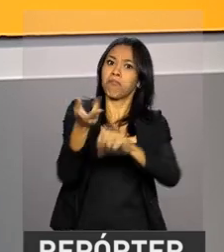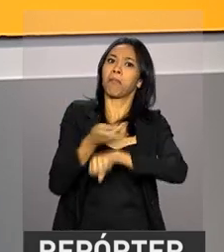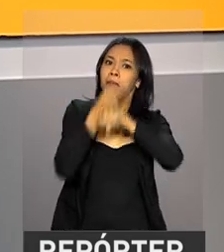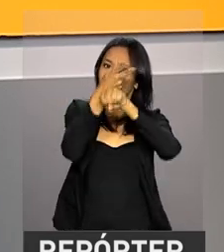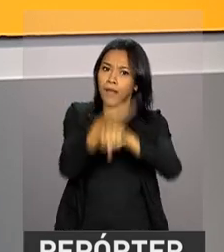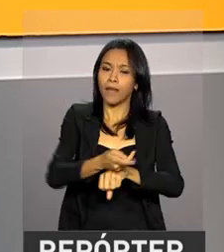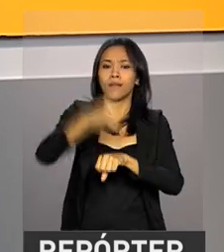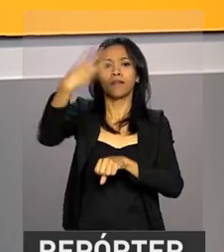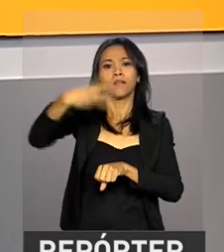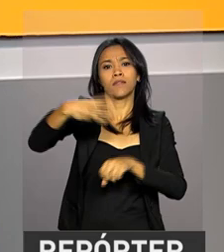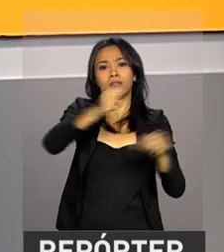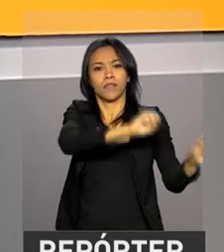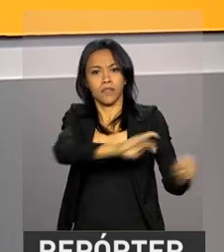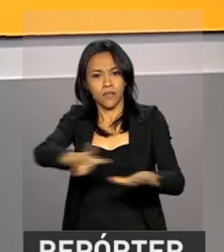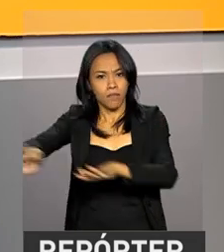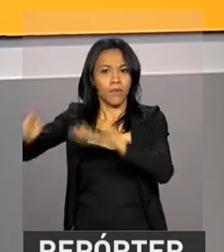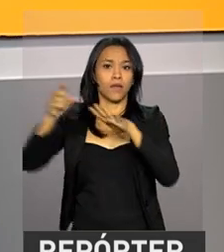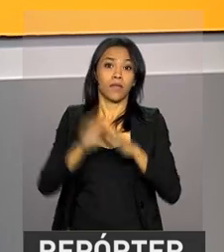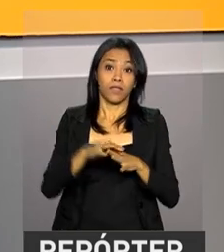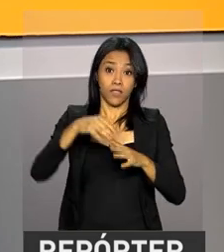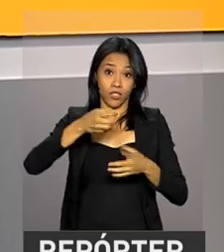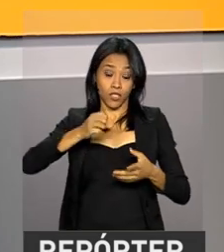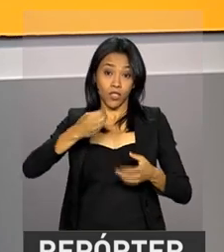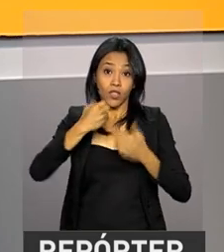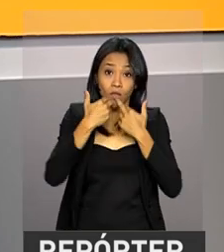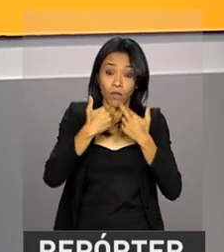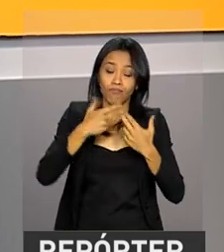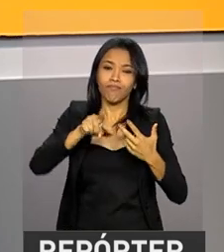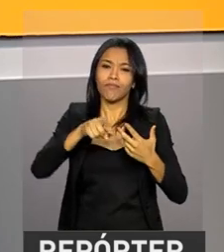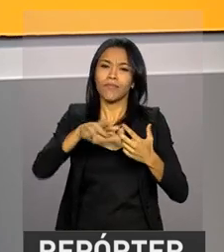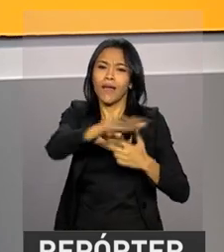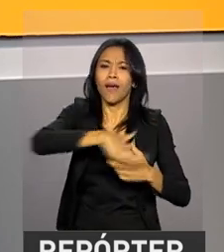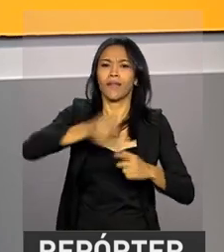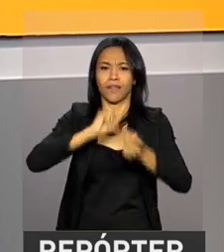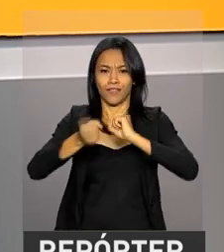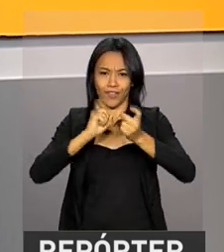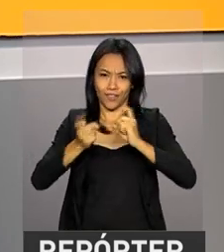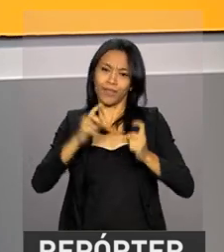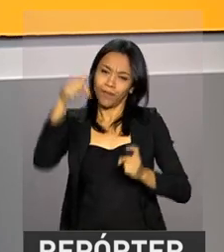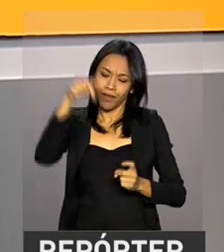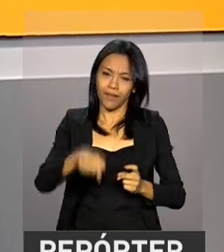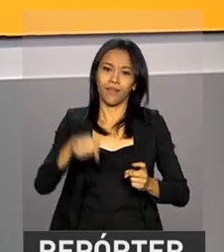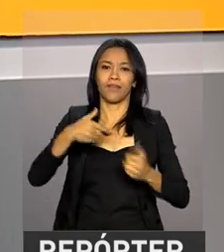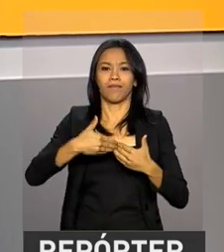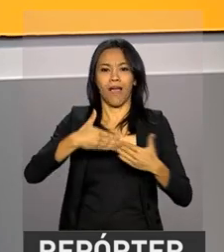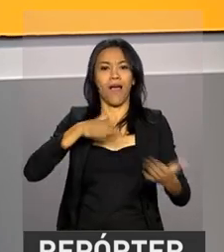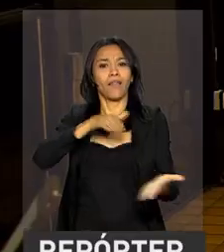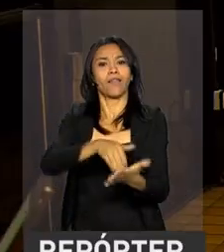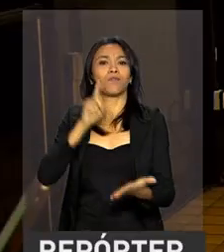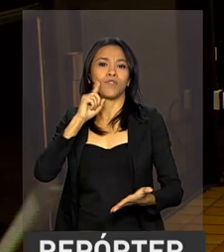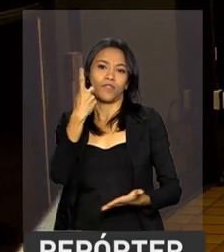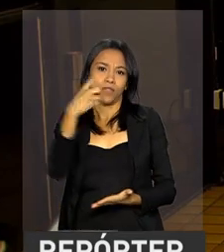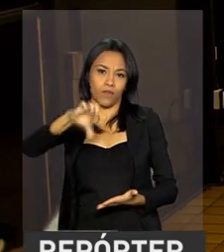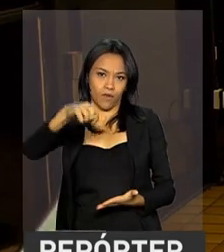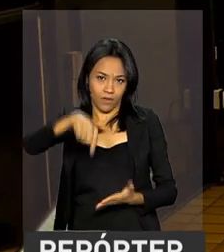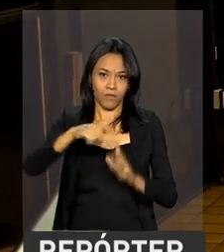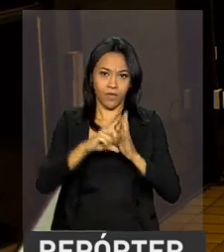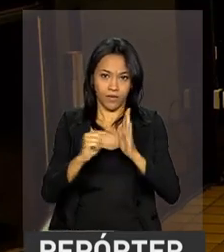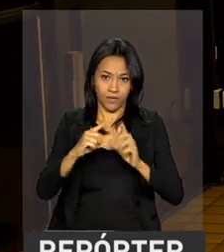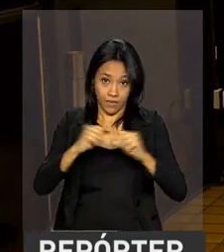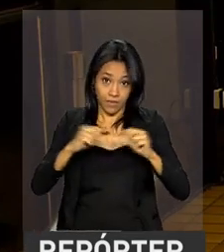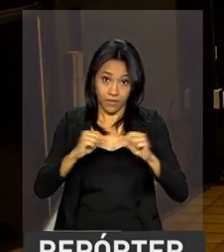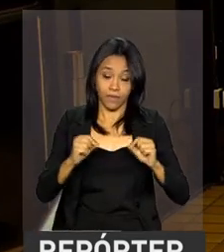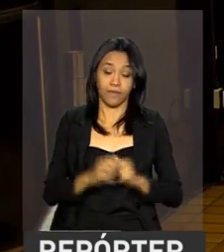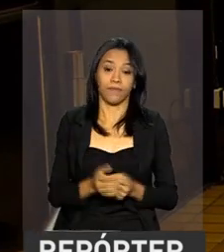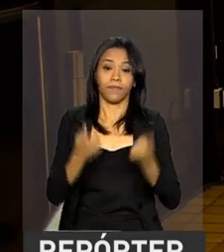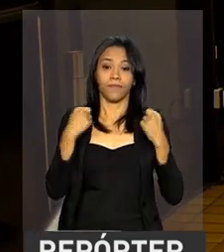terceira Semana de Inovação e Gestão Pública, que segue até o próximo dia 19, aqui em Brasília. Há